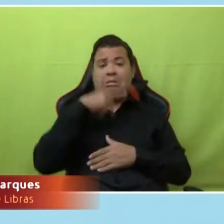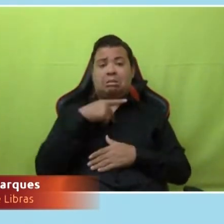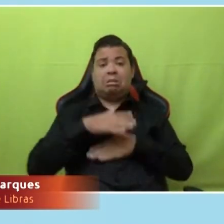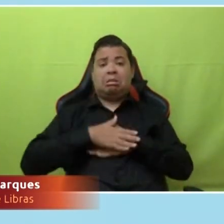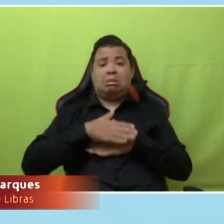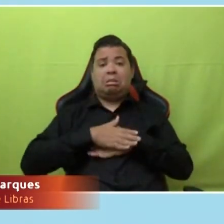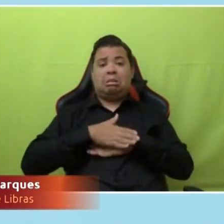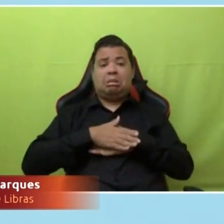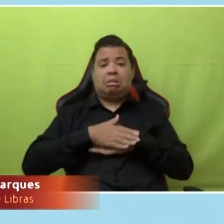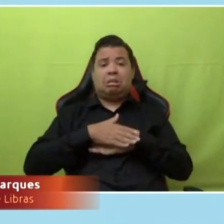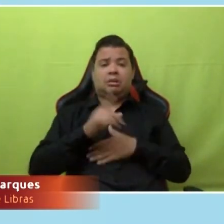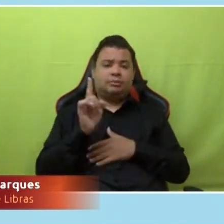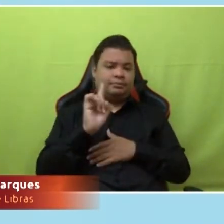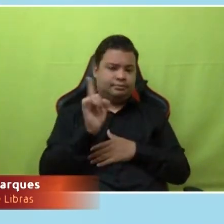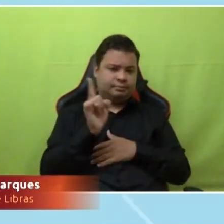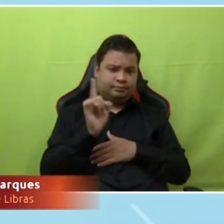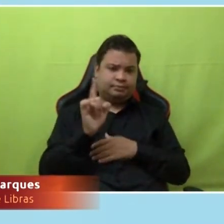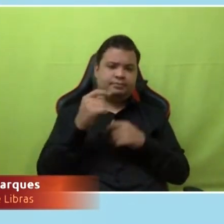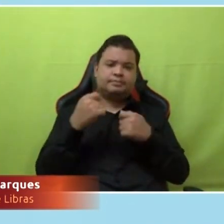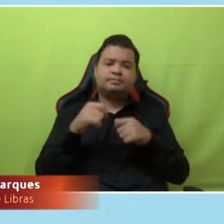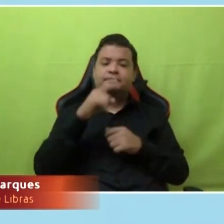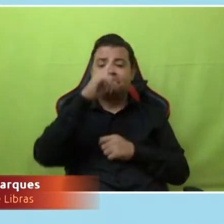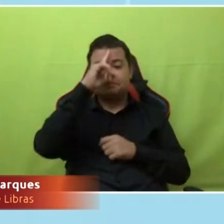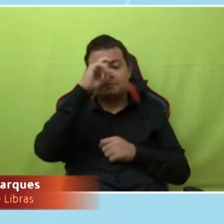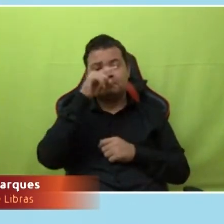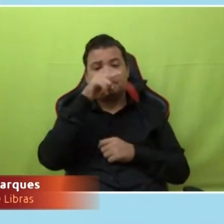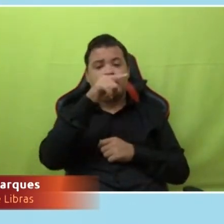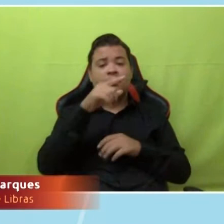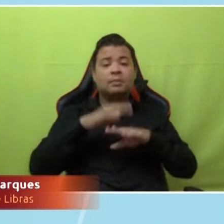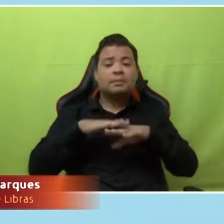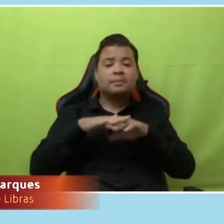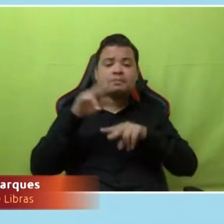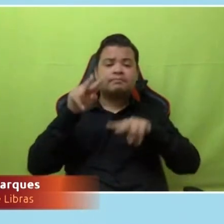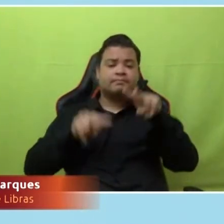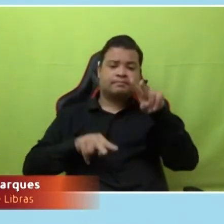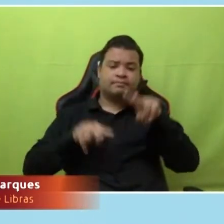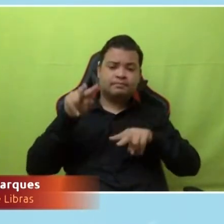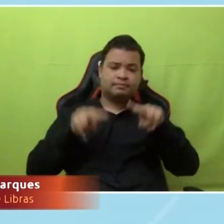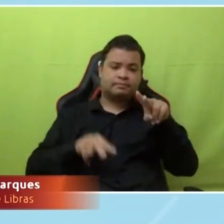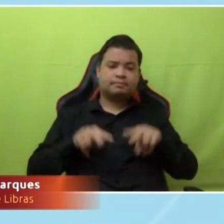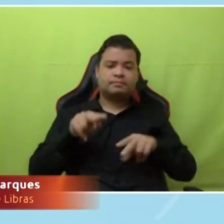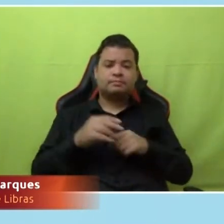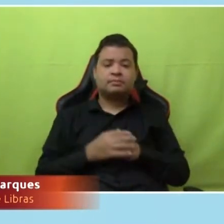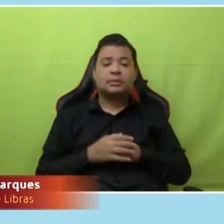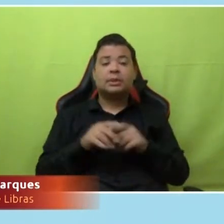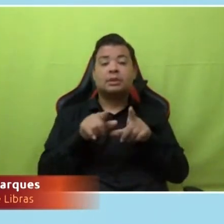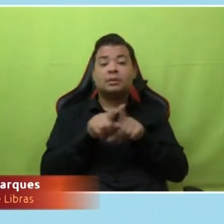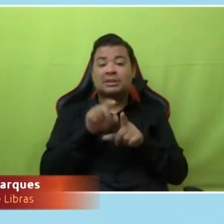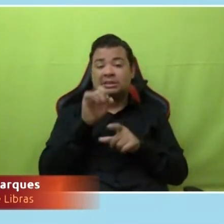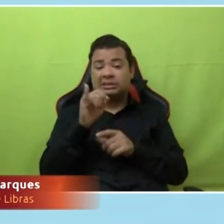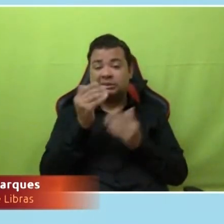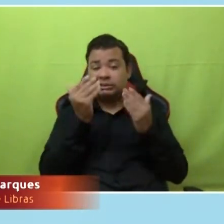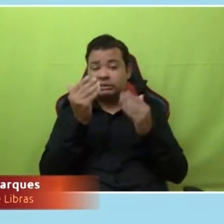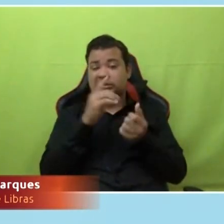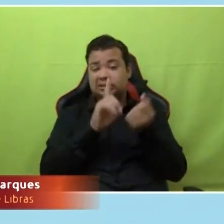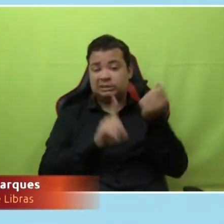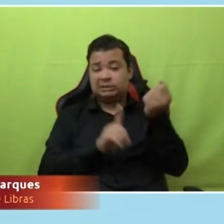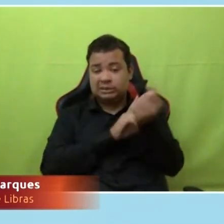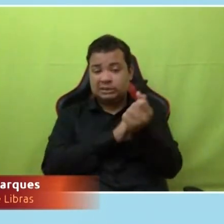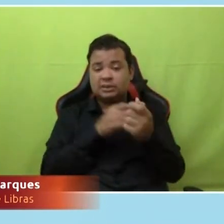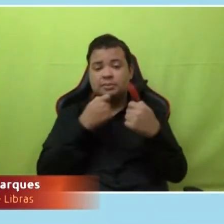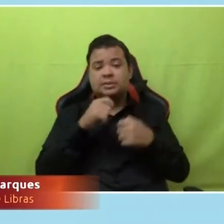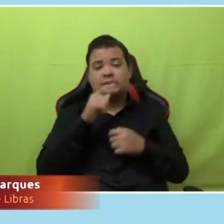buscar o serviço para saber o que eu preciso fazer. E na suspeita de dengue, hidratação, inclusive com soro em casa.